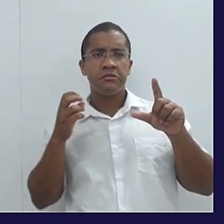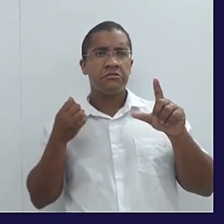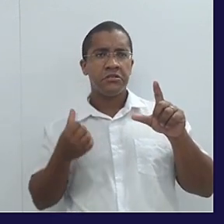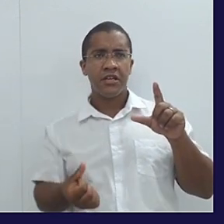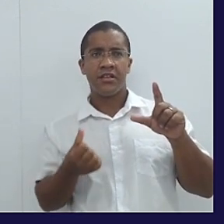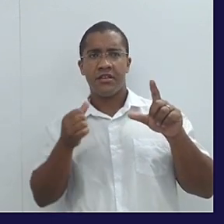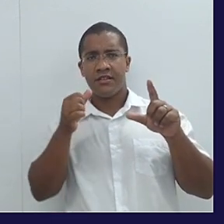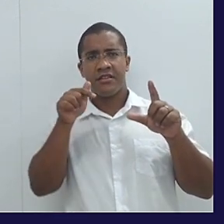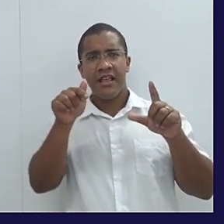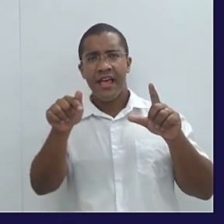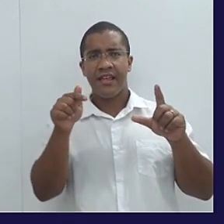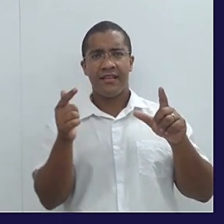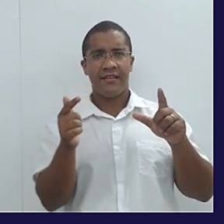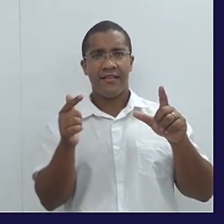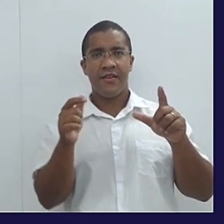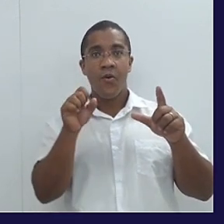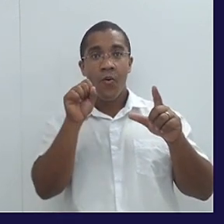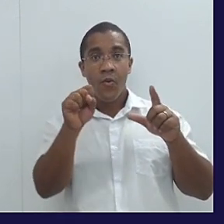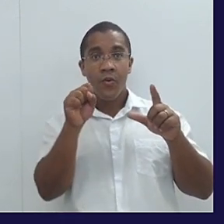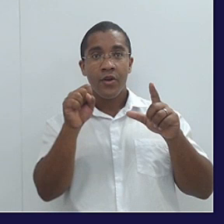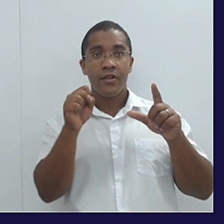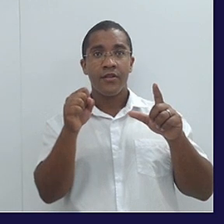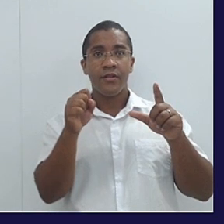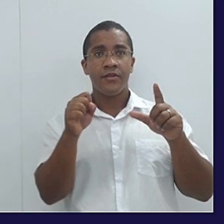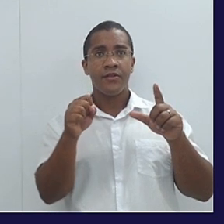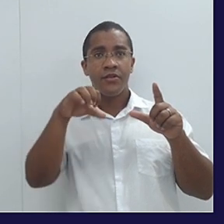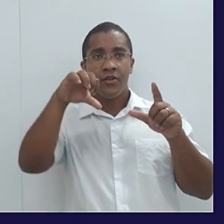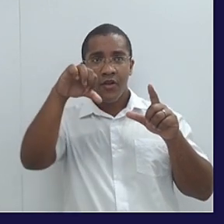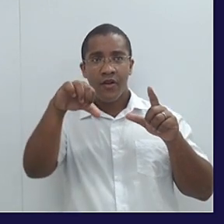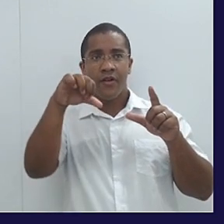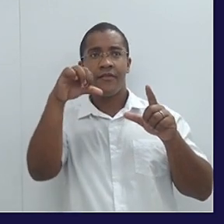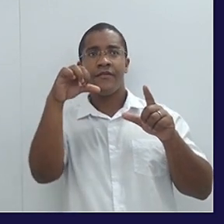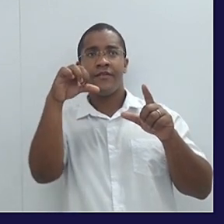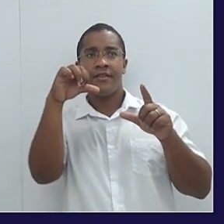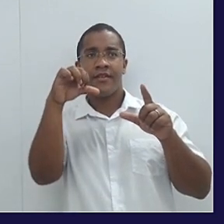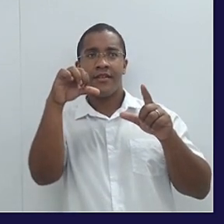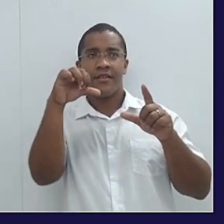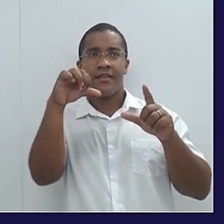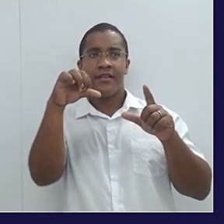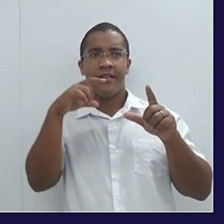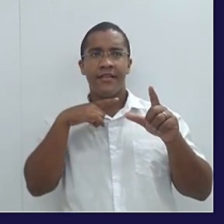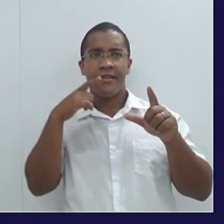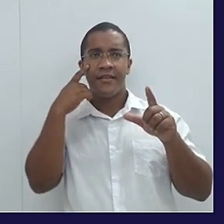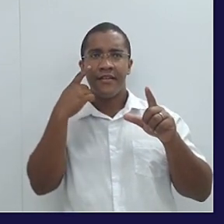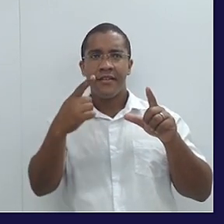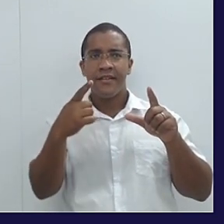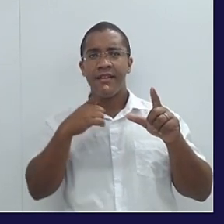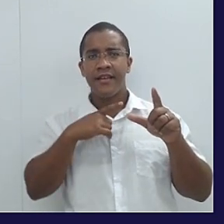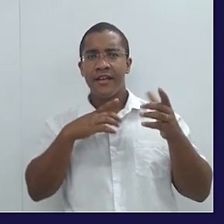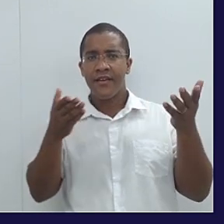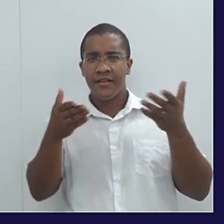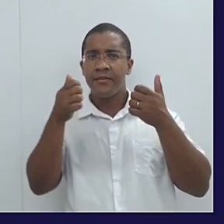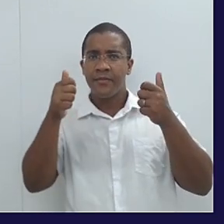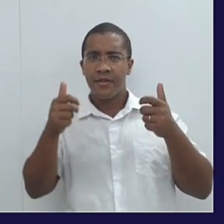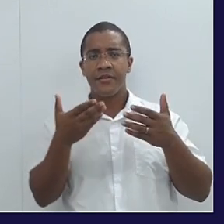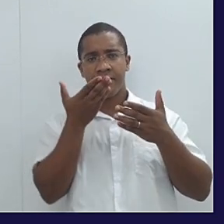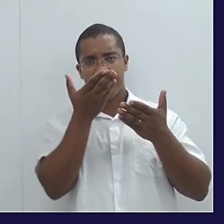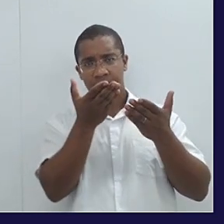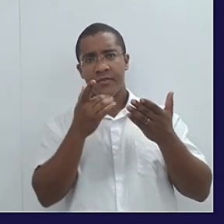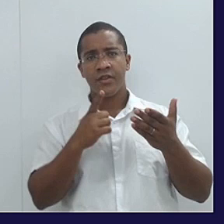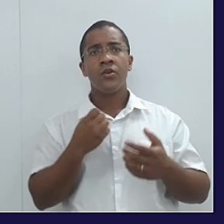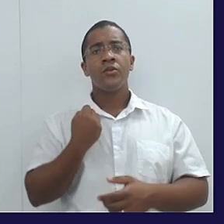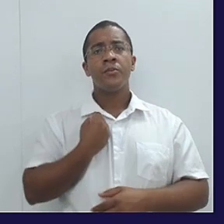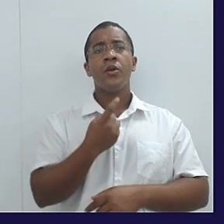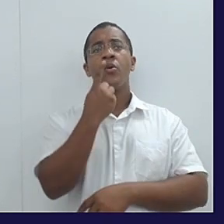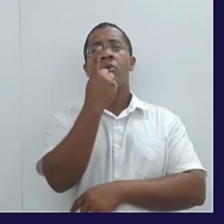número 5, número 6, número 7, número 8, número 9, e eu vou falar justamente sobre eles, né? Quando